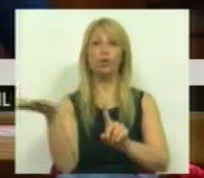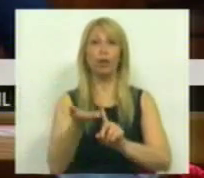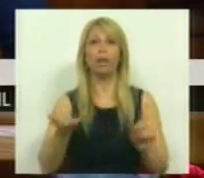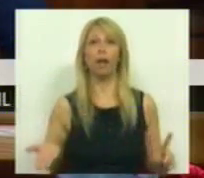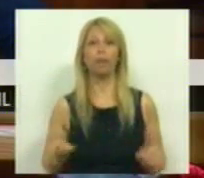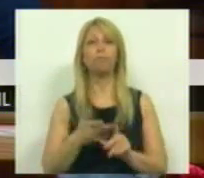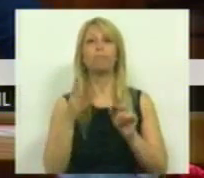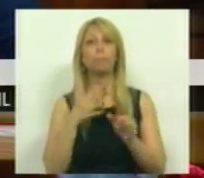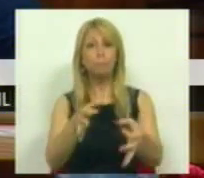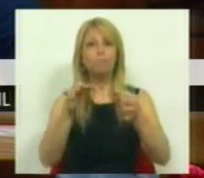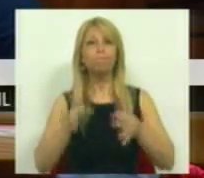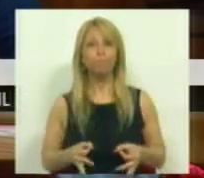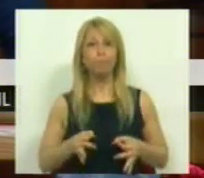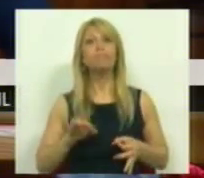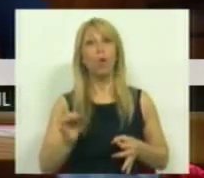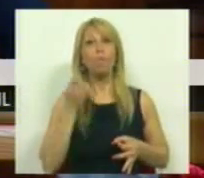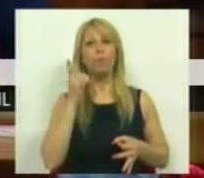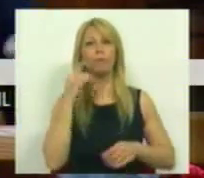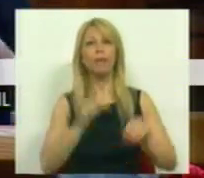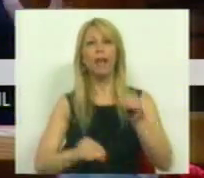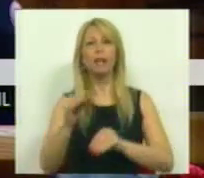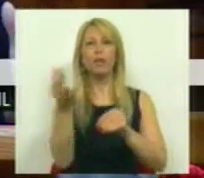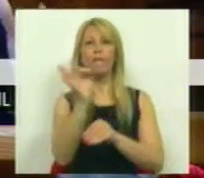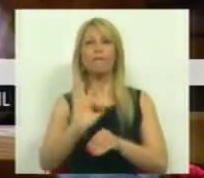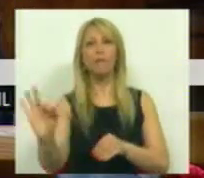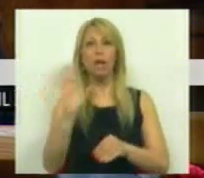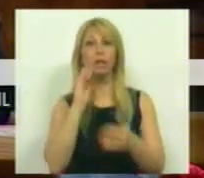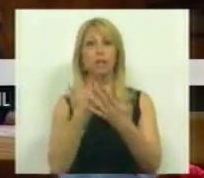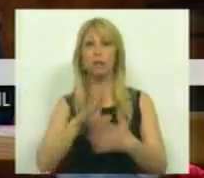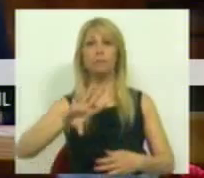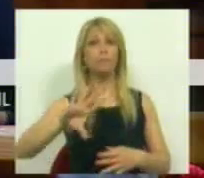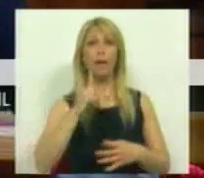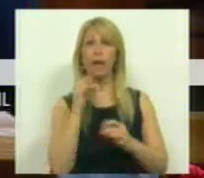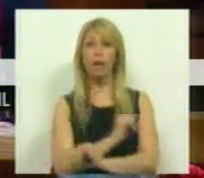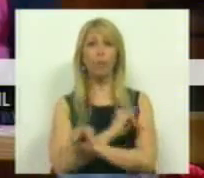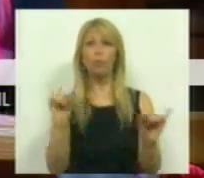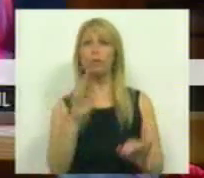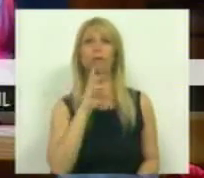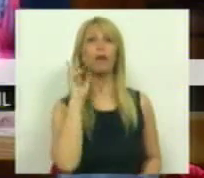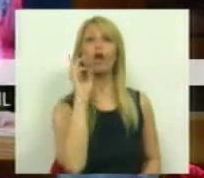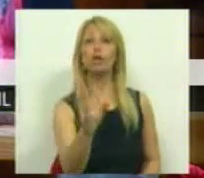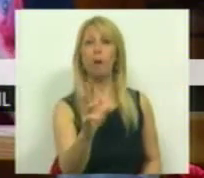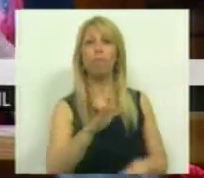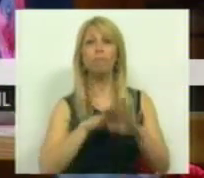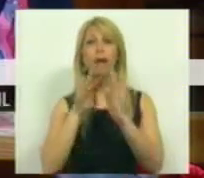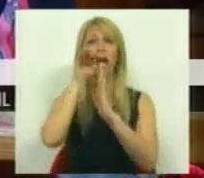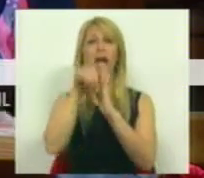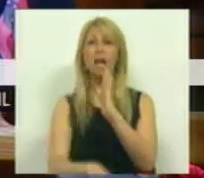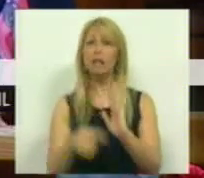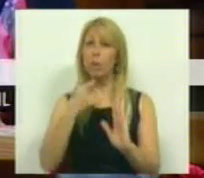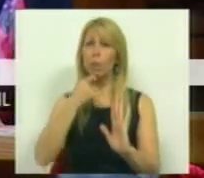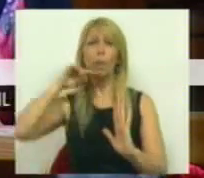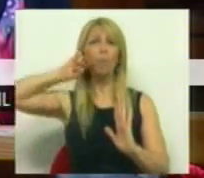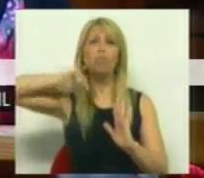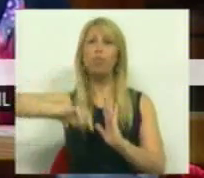anteciparem, aliás, às eleições francesas, e que condenam o país à impossibilidade de responder à recessão